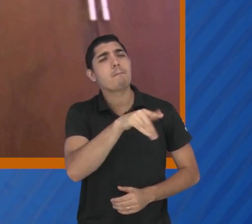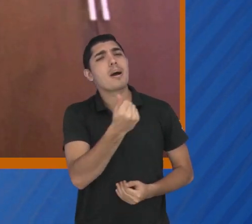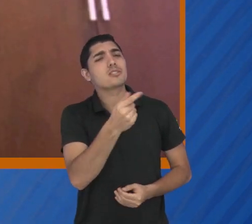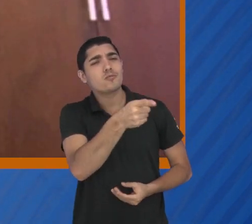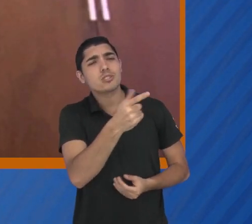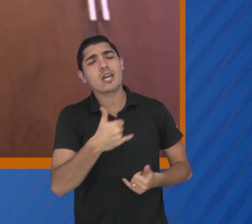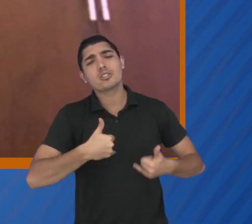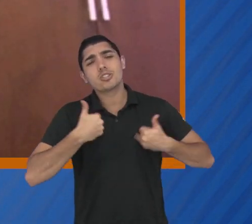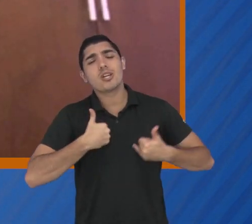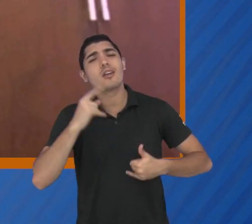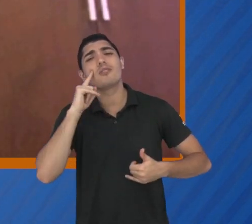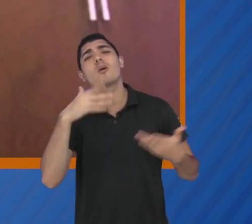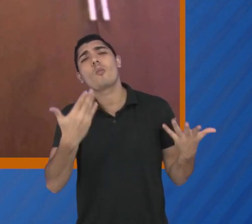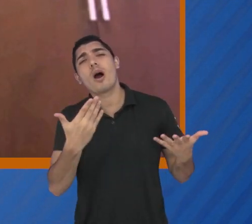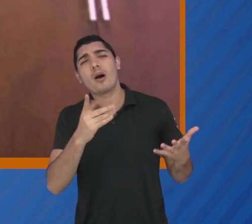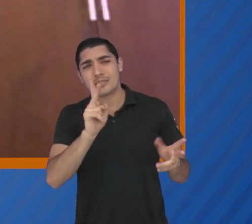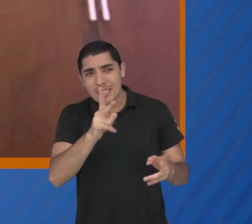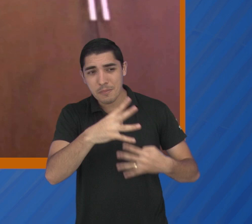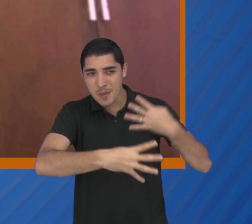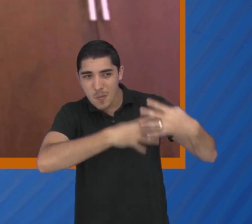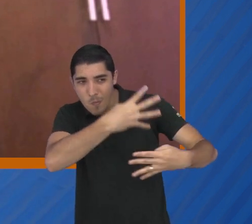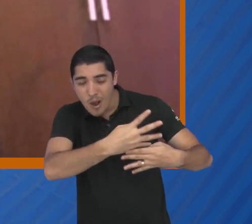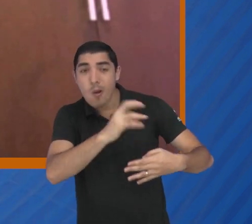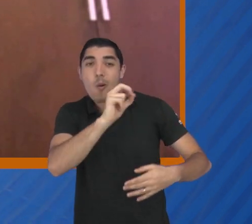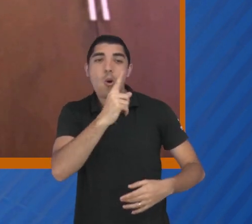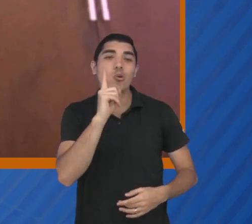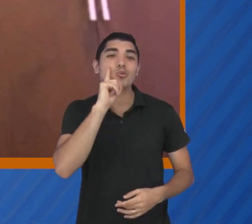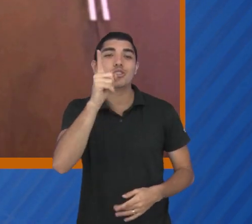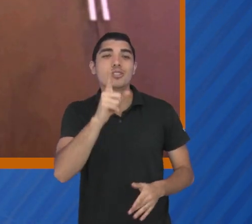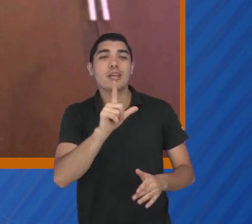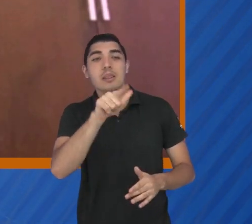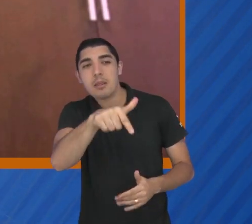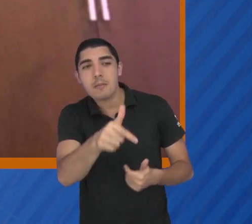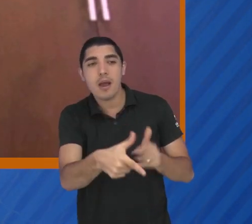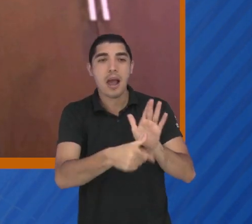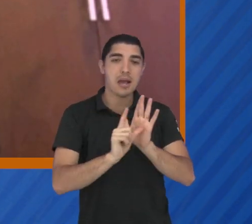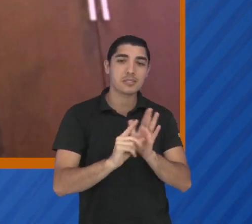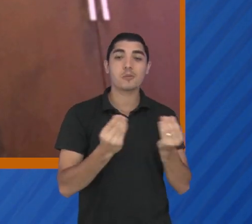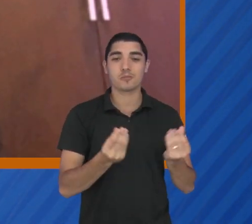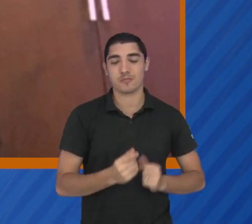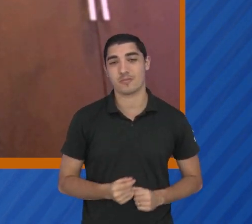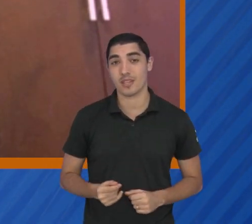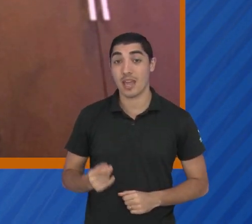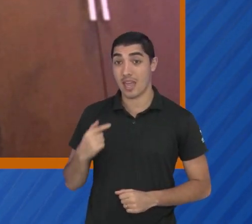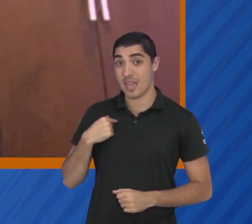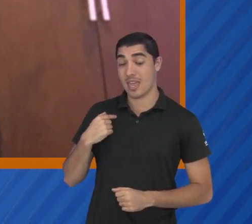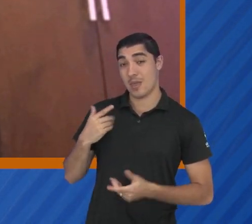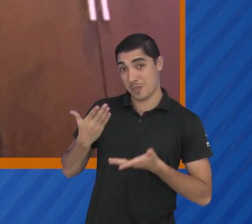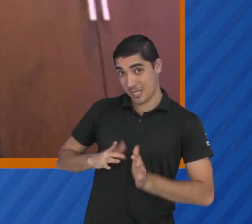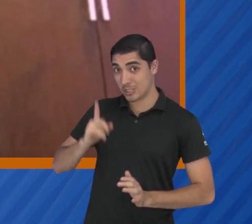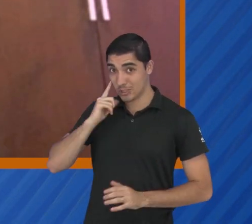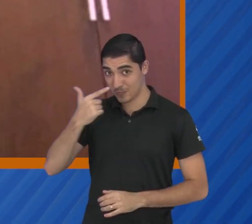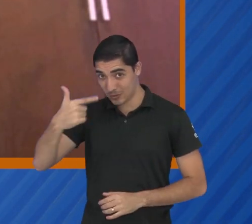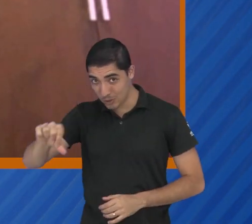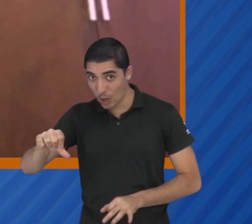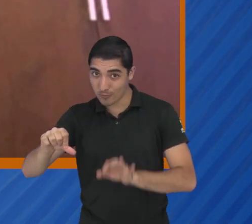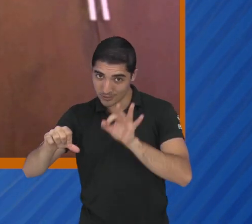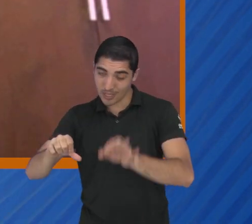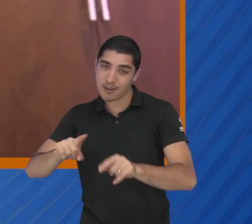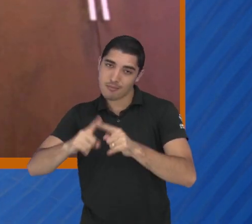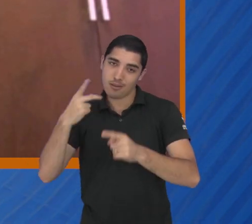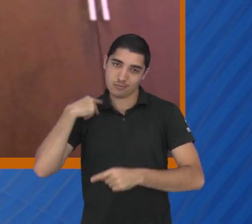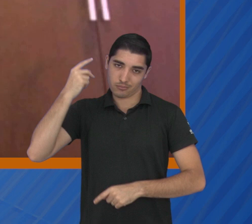brincadeiras. Mas e aí, comemora o aniversário a cada 4 anos ou em um dia próximo? Quando tem, a gente comemora no dia 29,